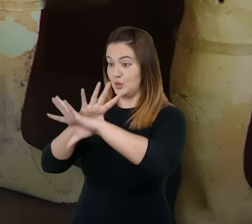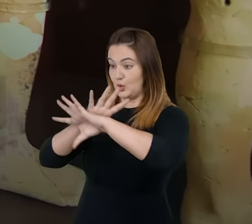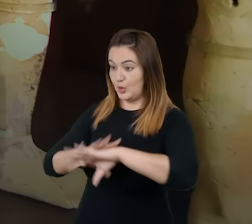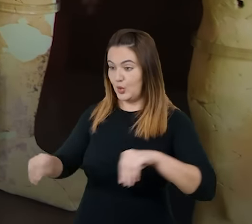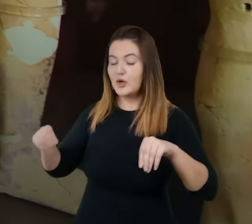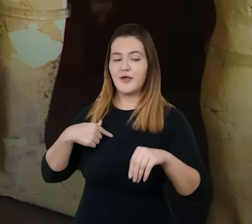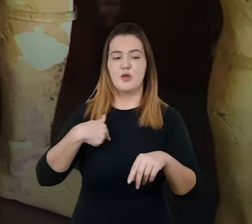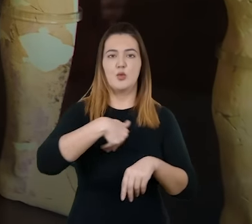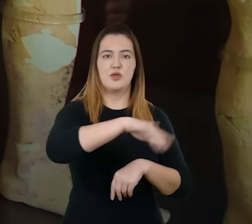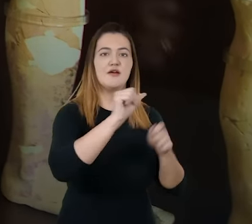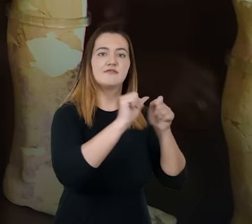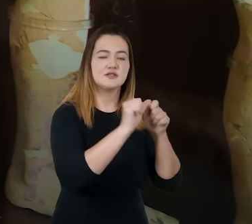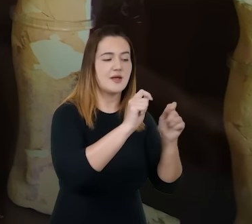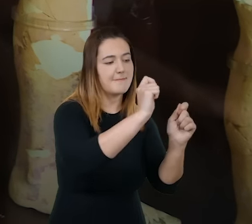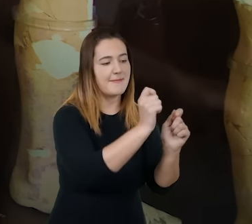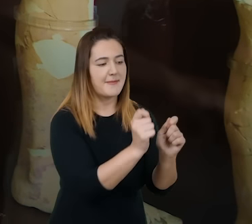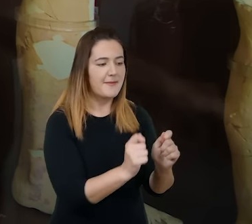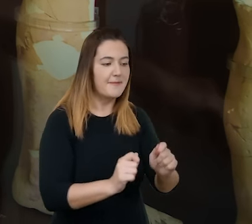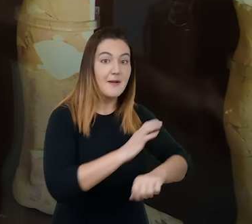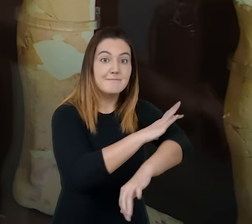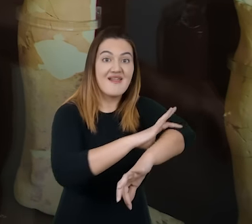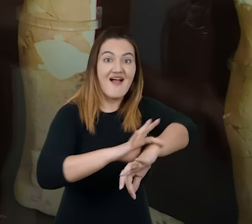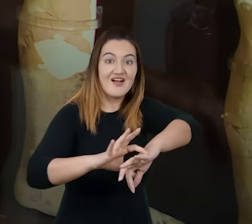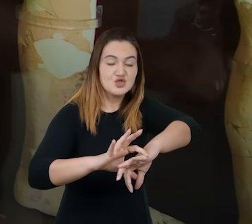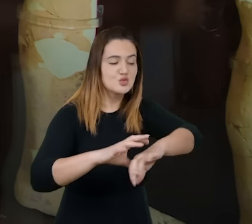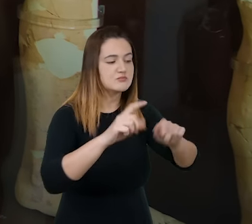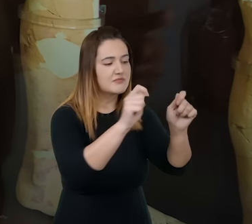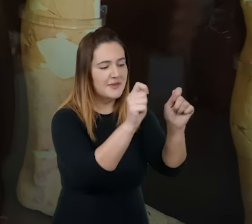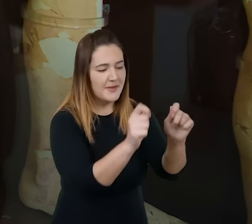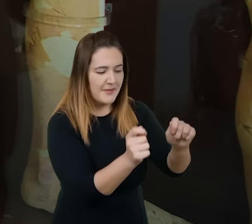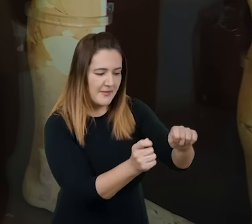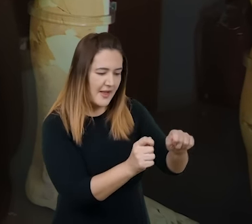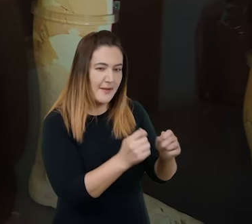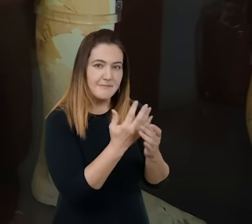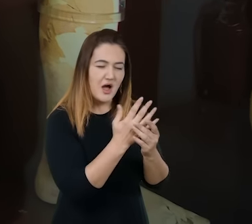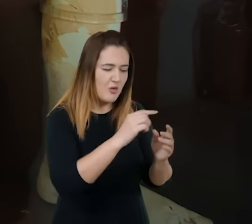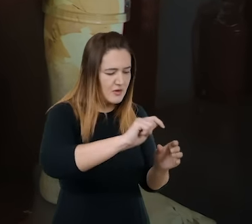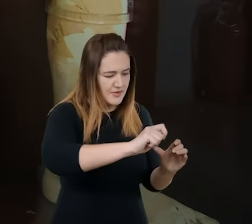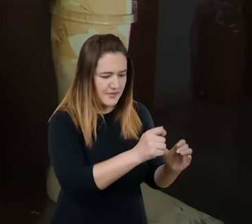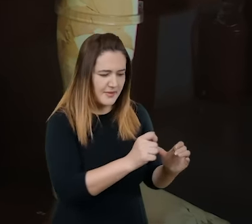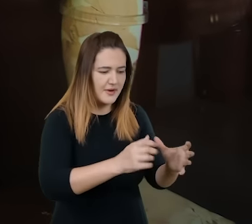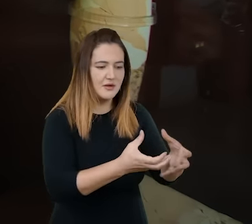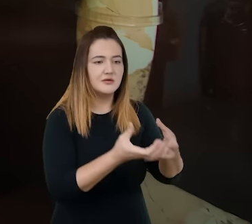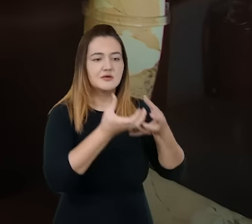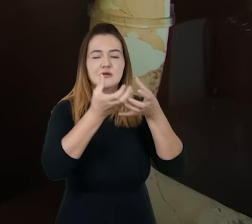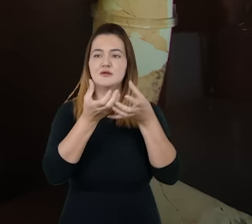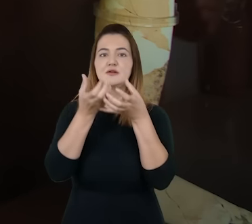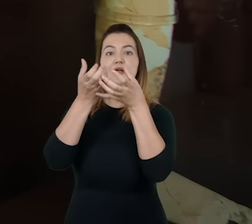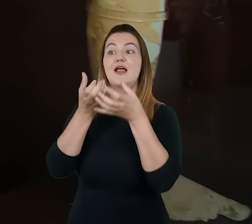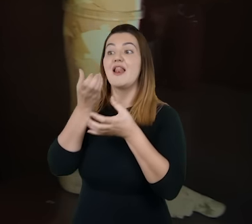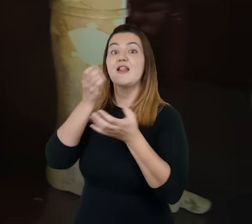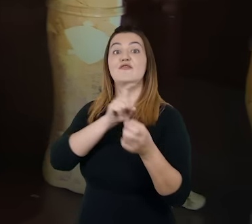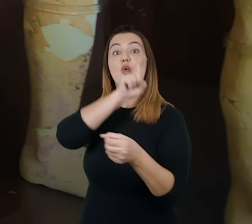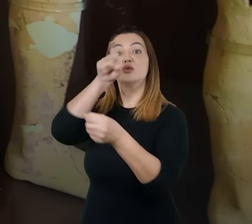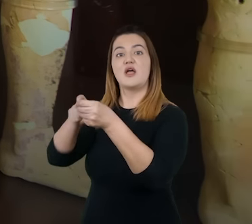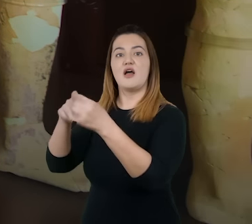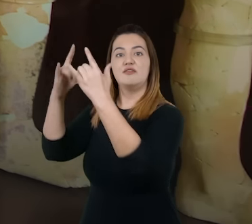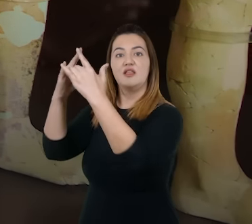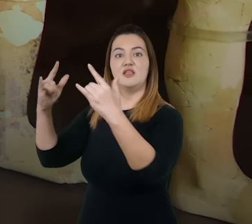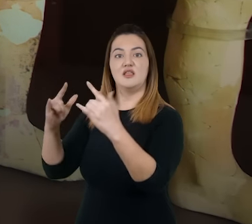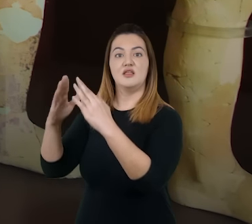cura, traziam para cá a parte do corpo humano que antes estava lesada e que agora fora curada